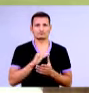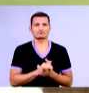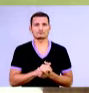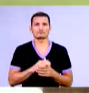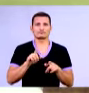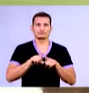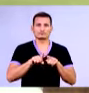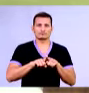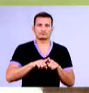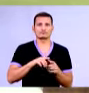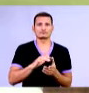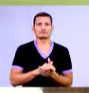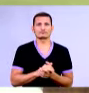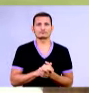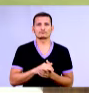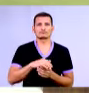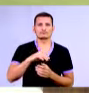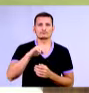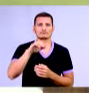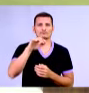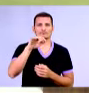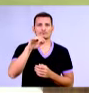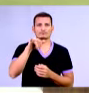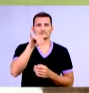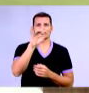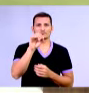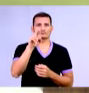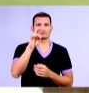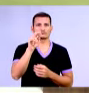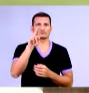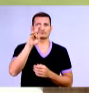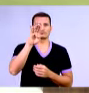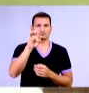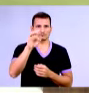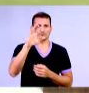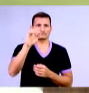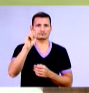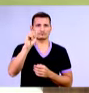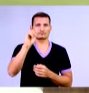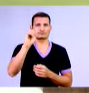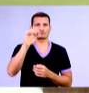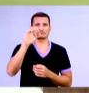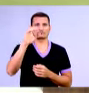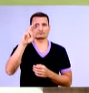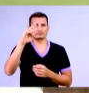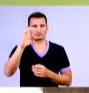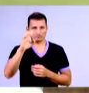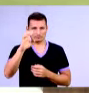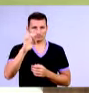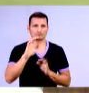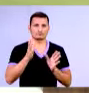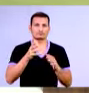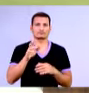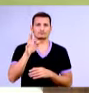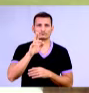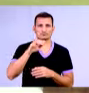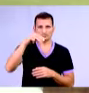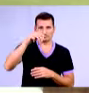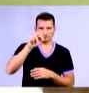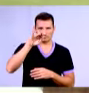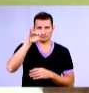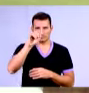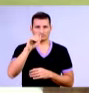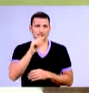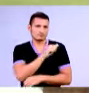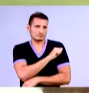vídeo. No caso da Ana Maria, já utilizou diversos recursos também por curso na faculdade, com a utilização da ferramenta em si,